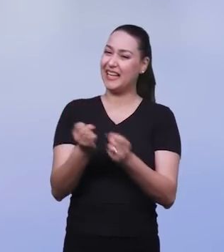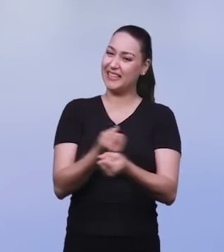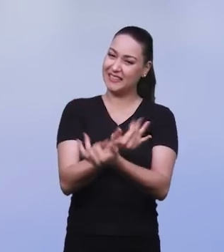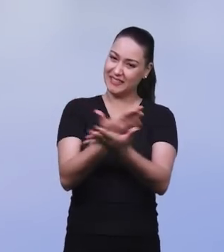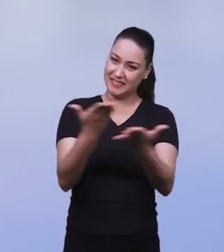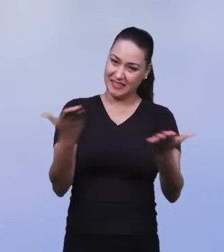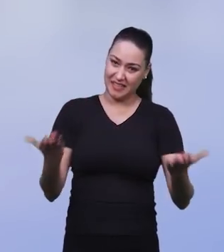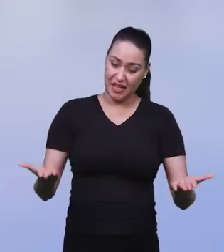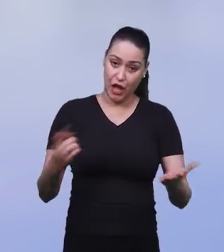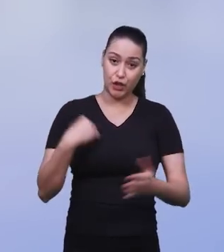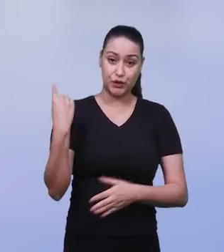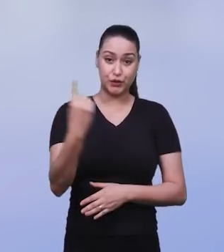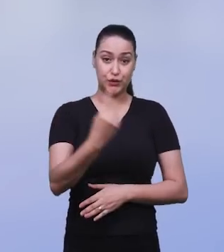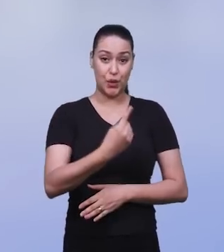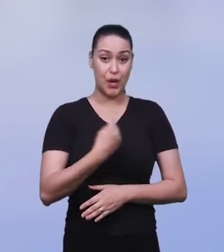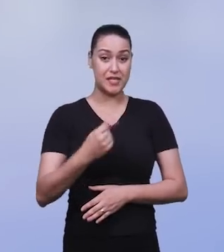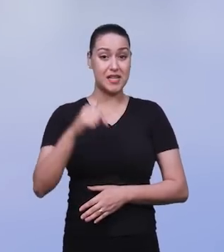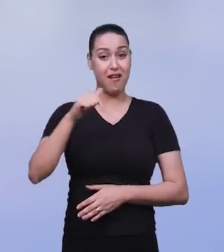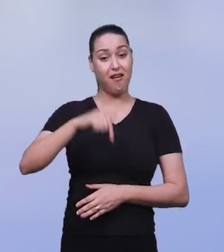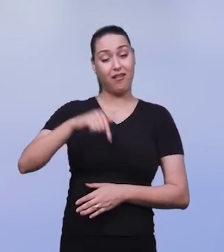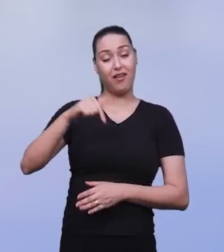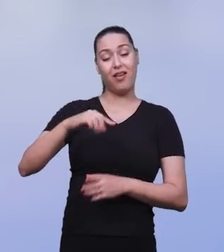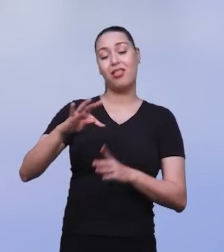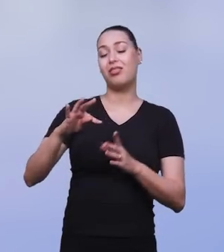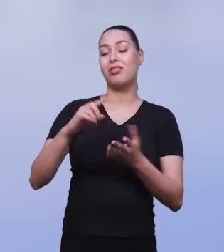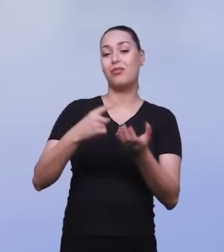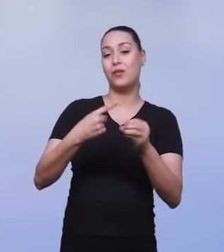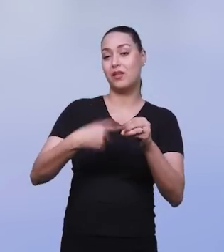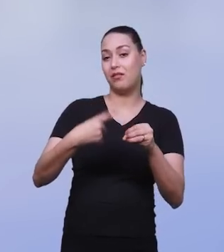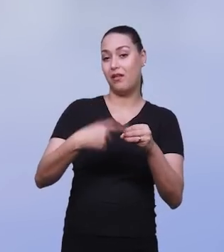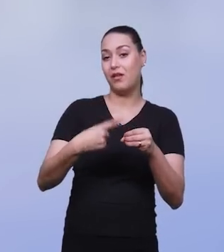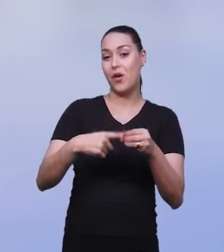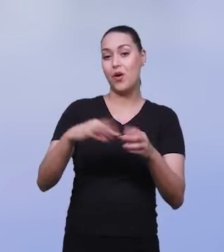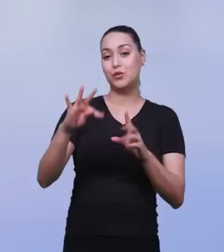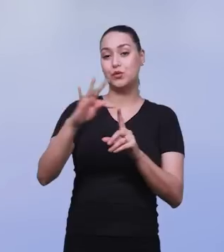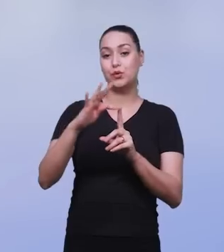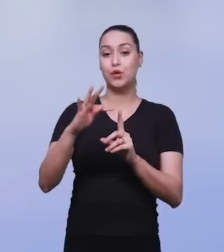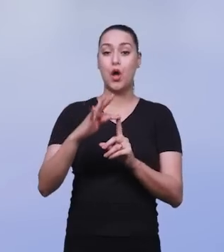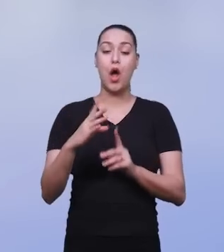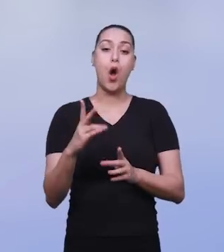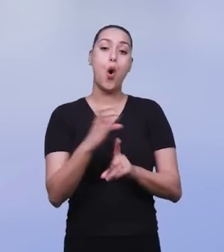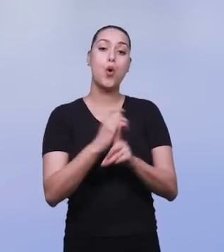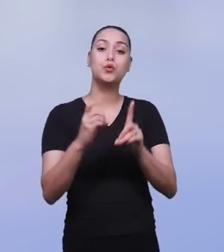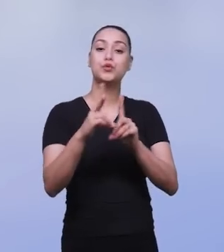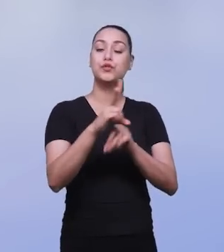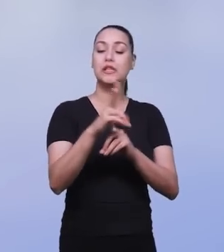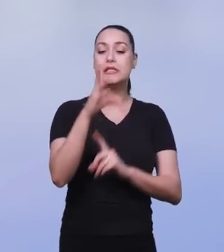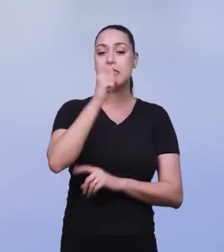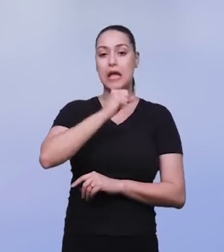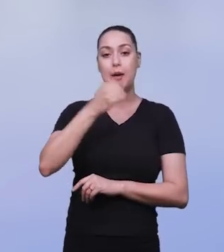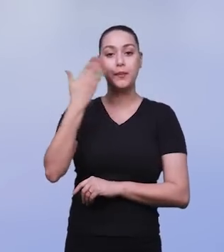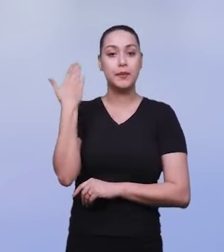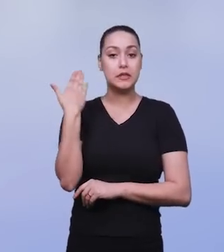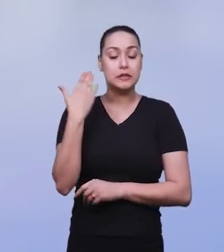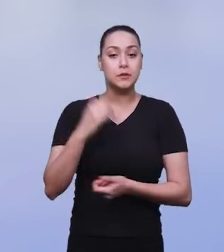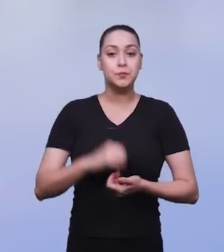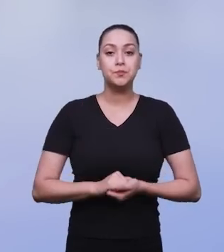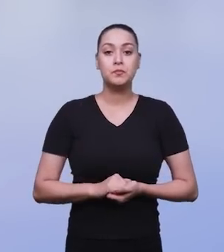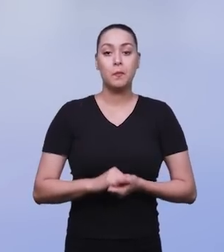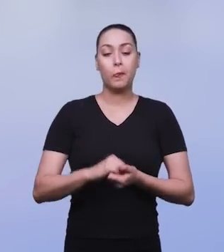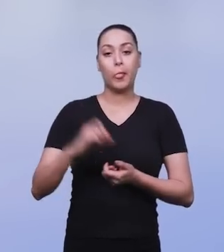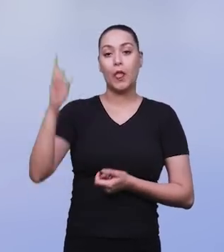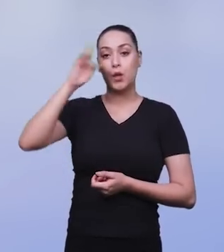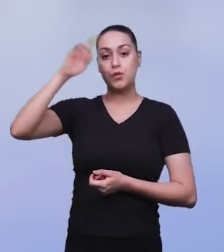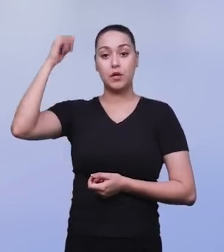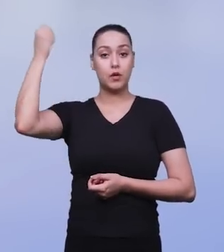Jorge, estamos aqui em Araguaína, no interior de Tocantins, e vamos relatar como foi a nossa experiência com a vigília que ocorreu no último sábado. Essa vigília foi revelada